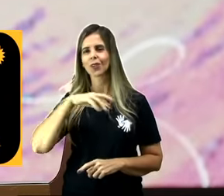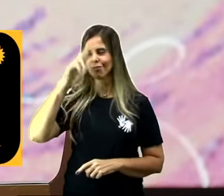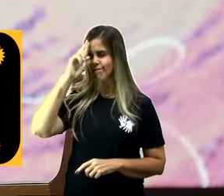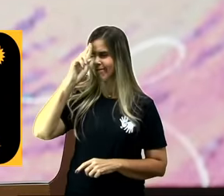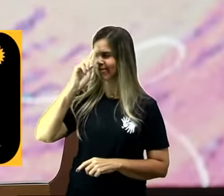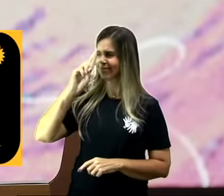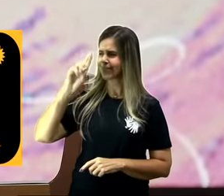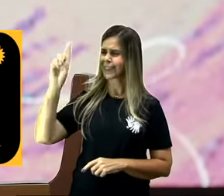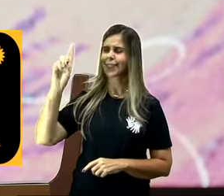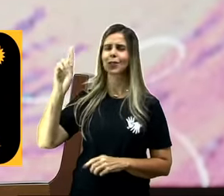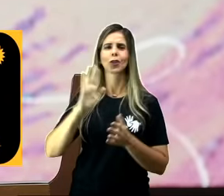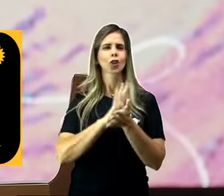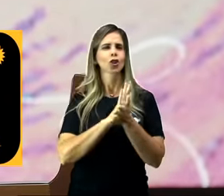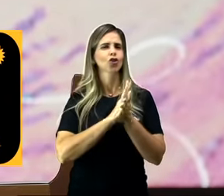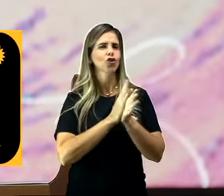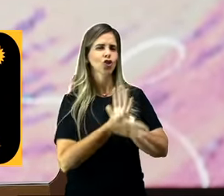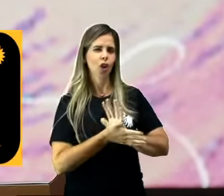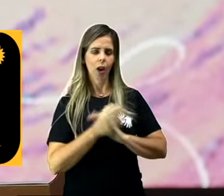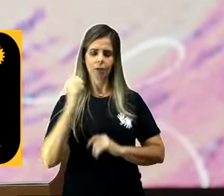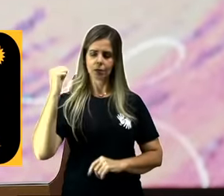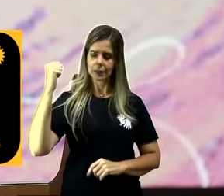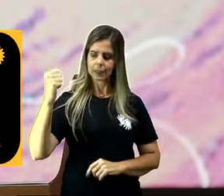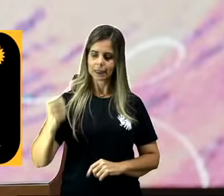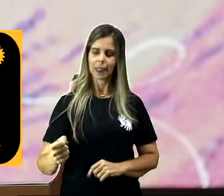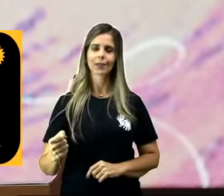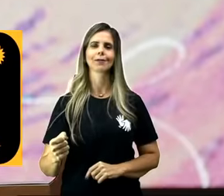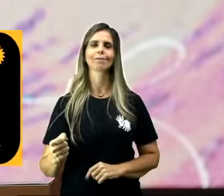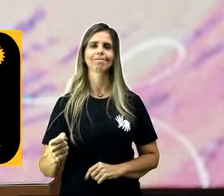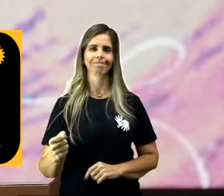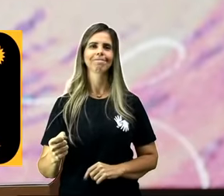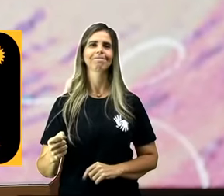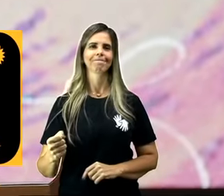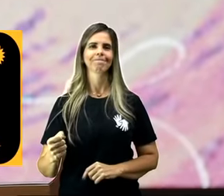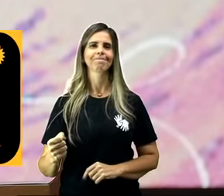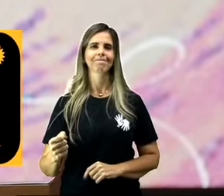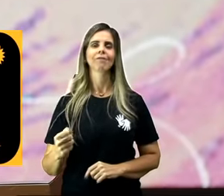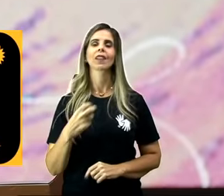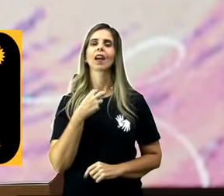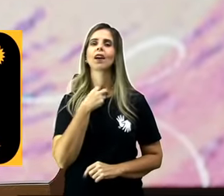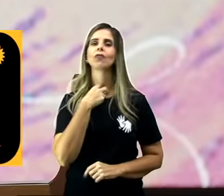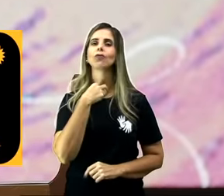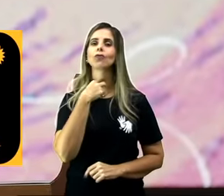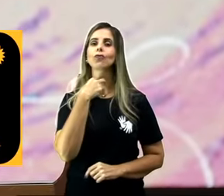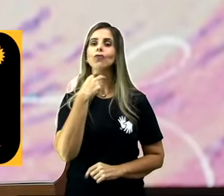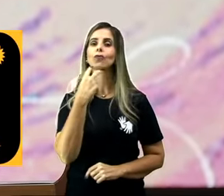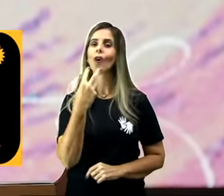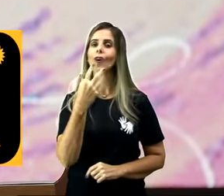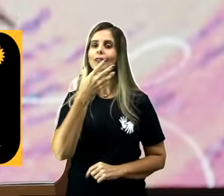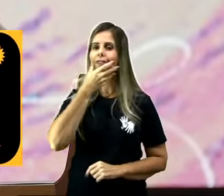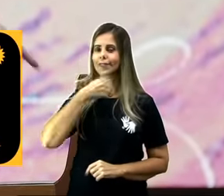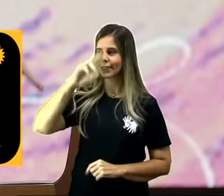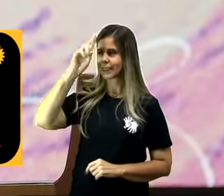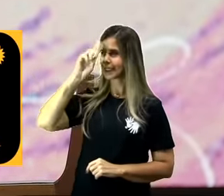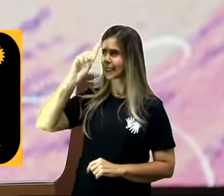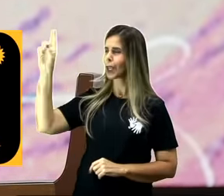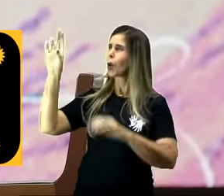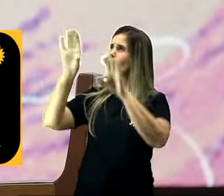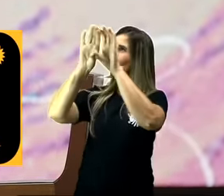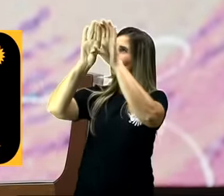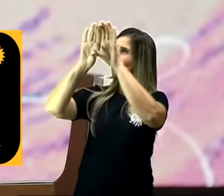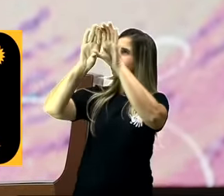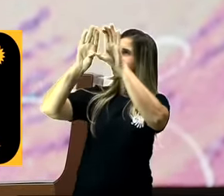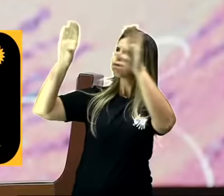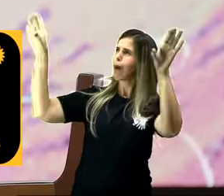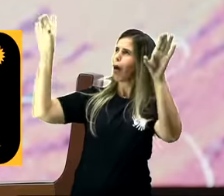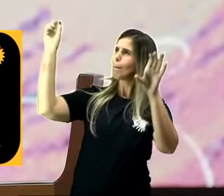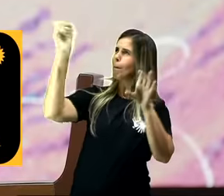Líbano. Ele faz o Líbano saltar como um bezerro e o Sirion como um novilho selvagem. A voz do Senhor corta os céus com raios